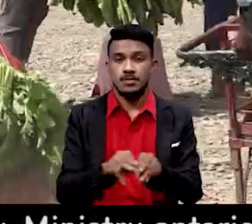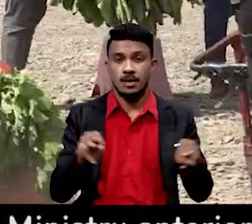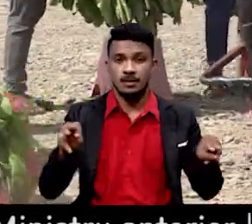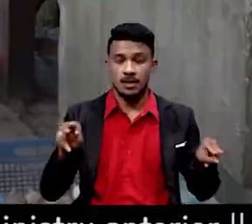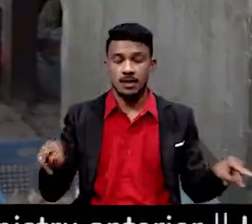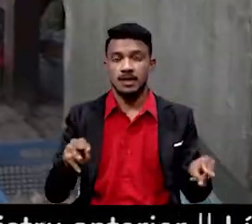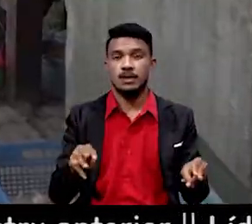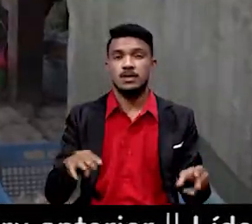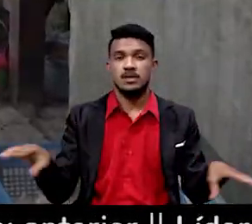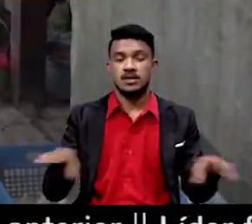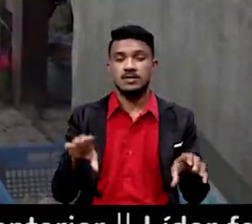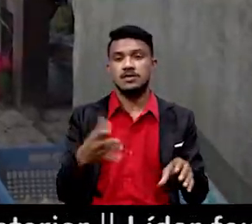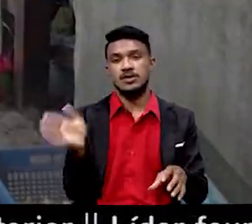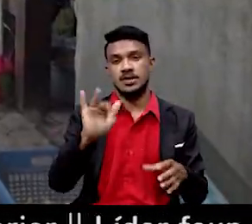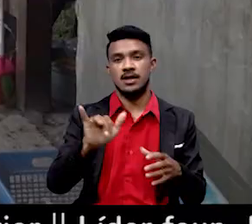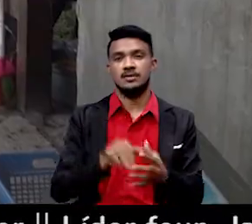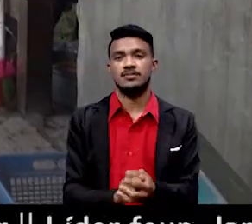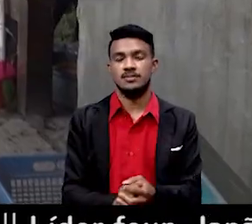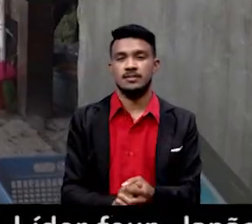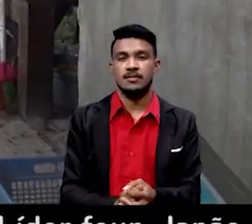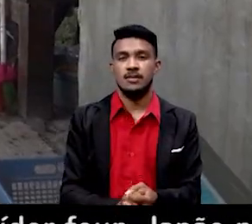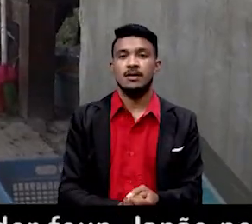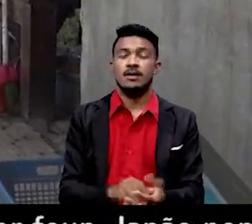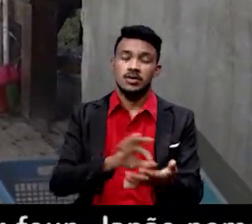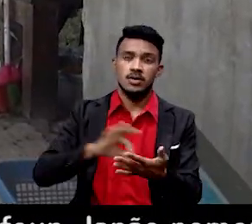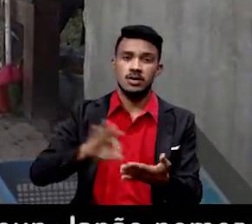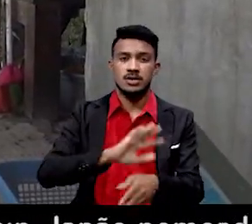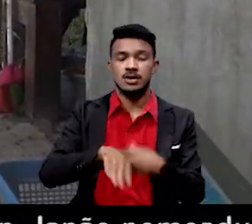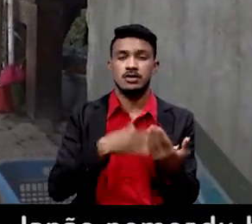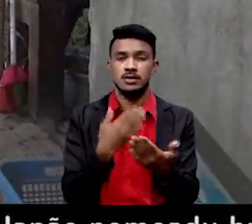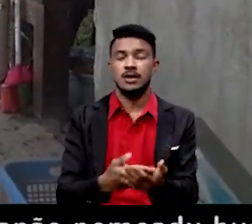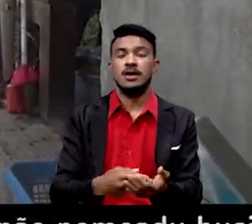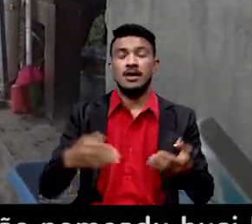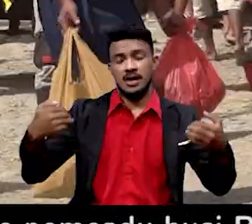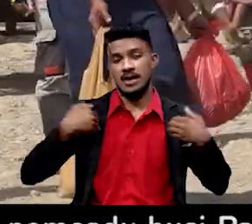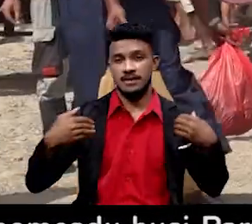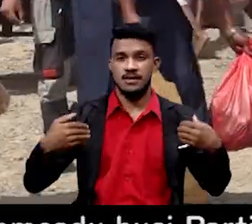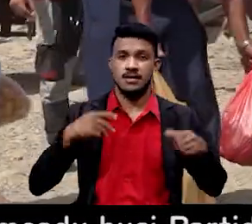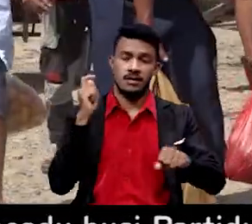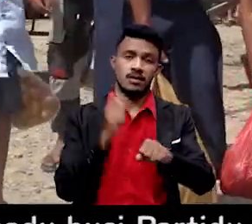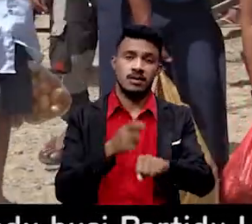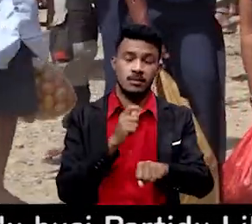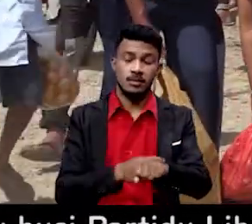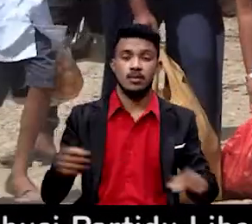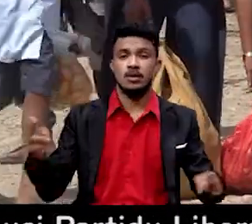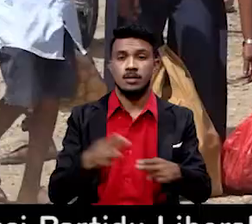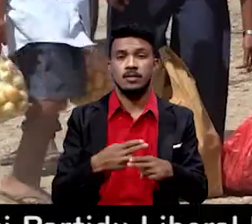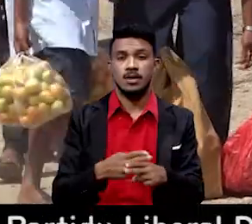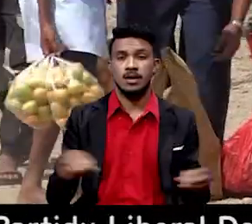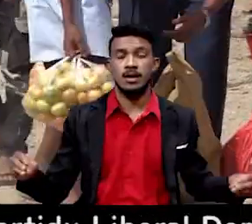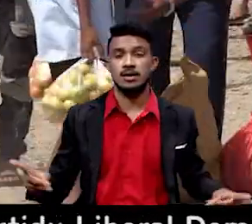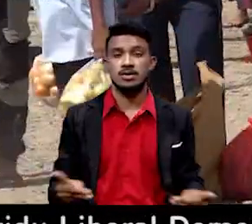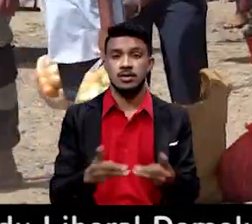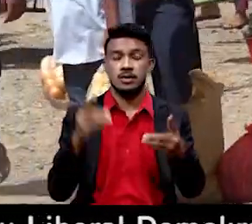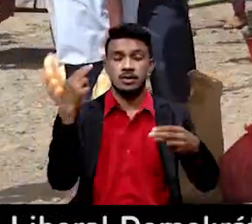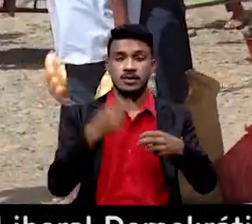privado no trabalhador sira. Medida sira nem mudar medida ba tempo badak, pode prevene cidadão sira, la sofre letan